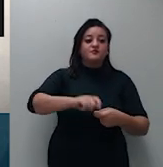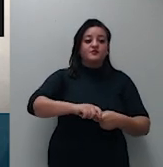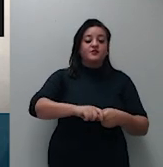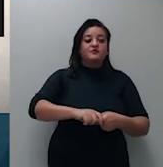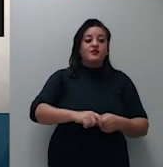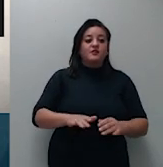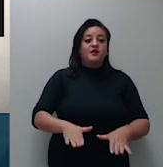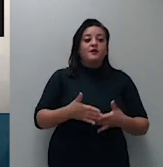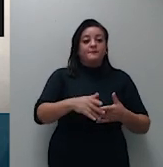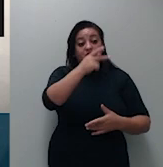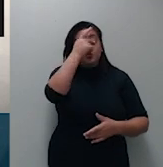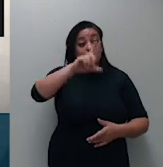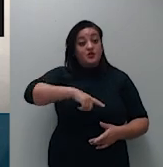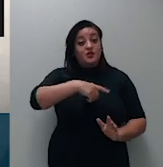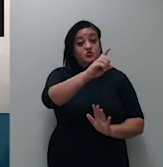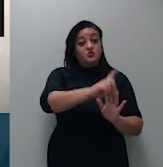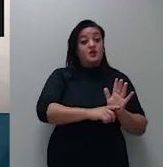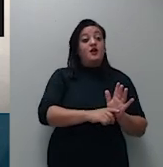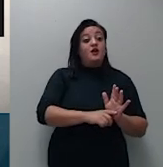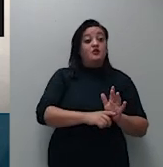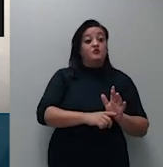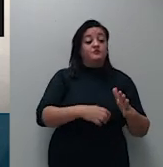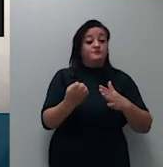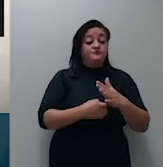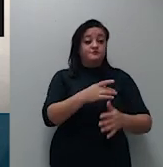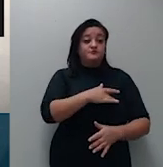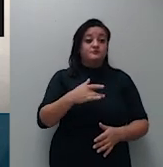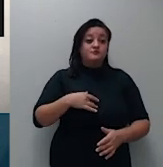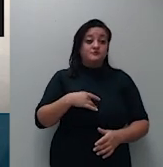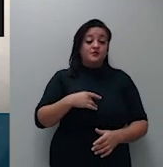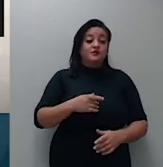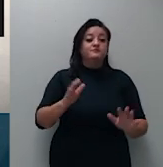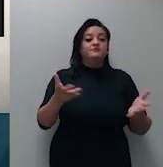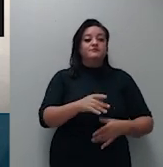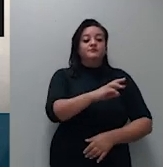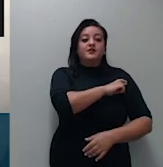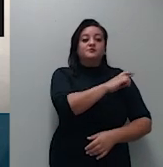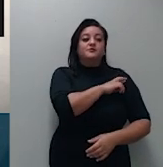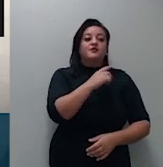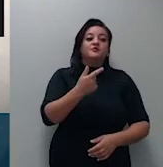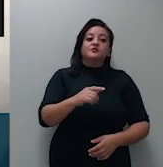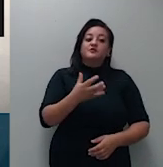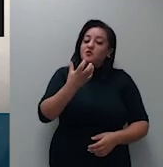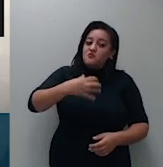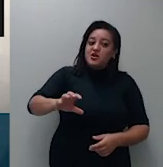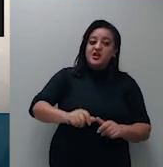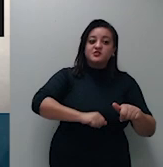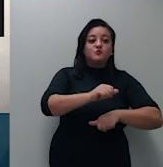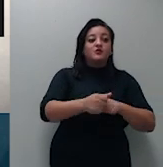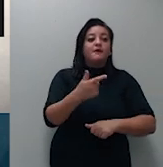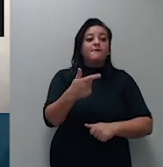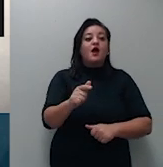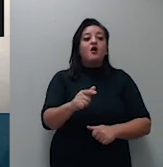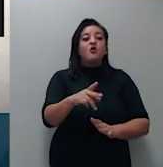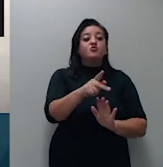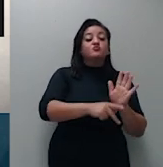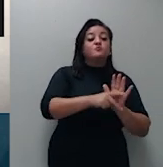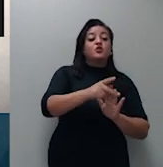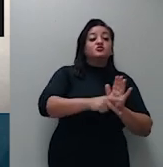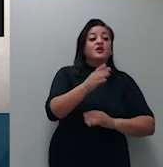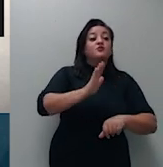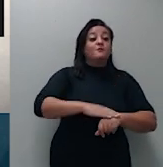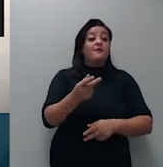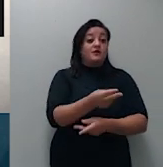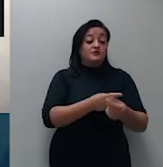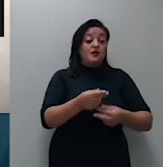prestados ao beneficiário do plano já que a altura não me grupo plano de saúde sem cobrança dessa